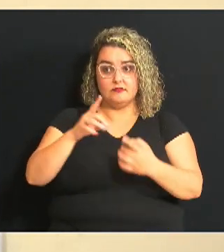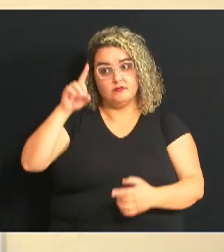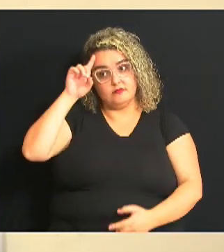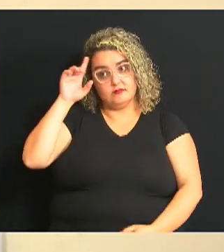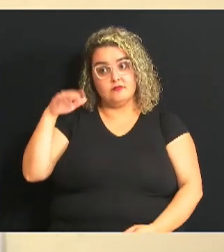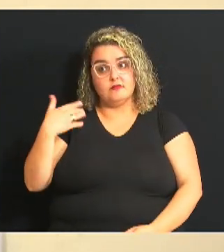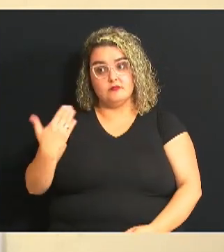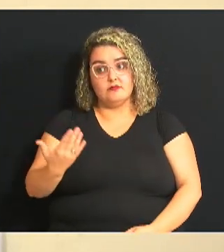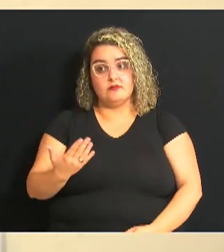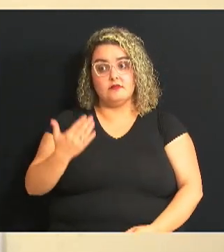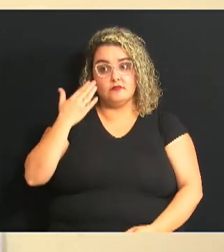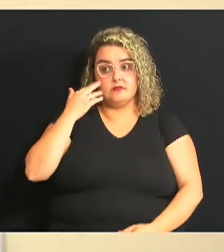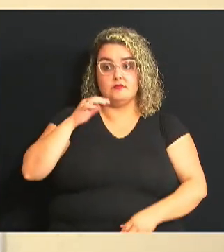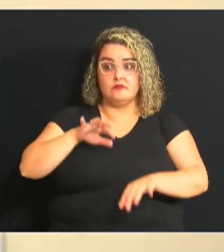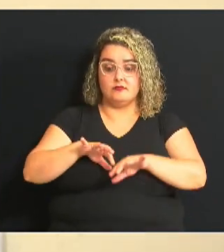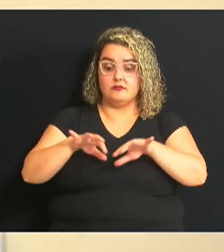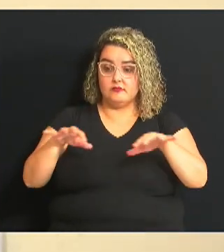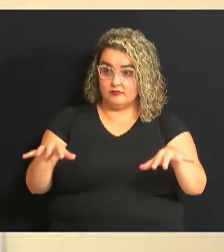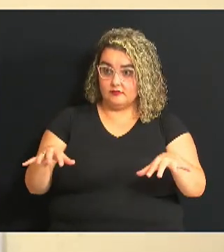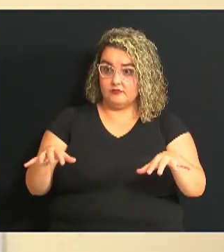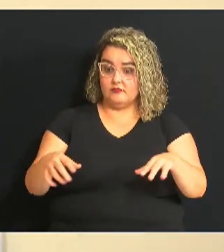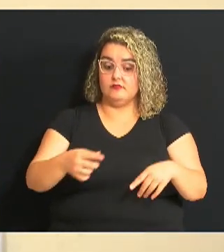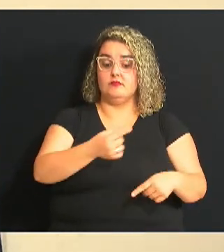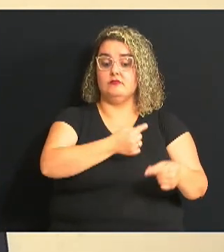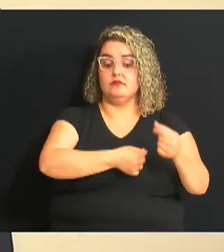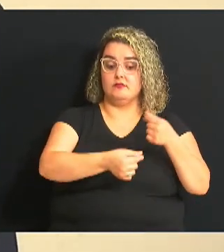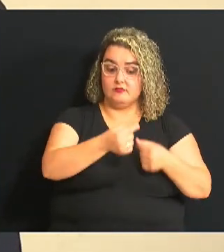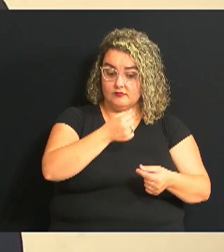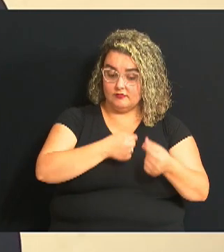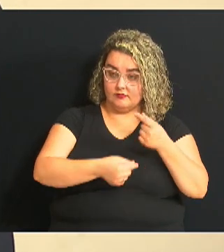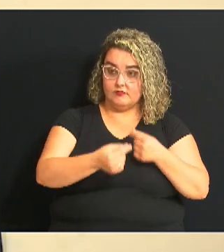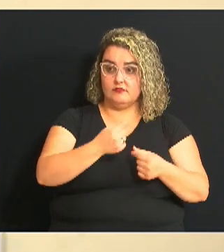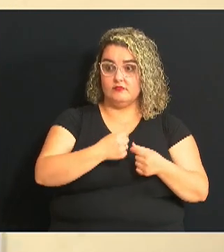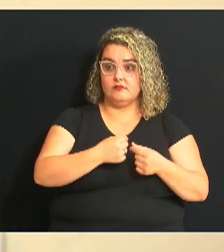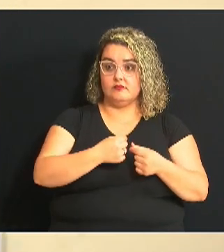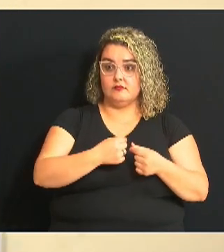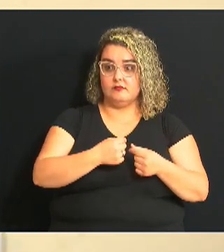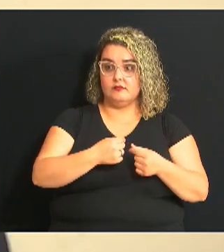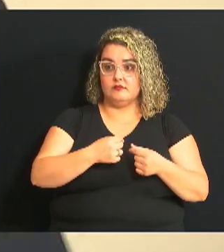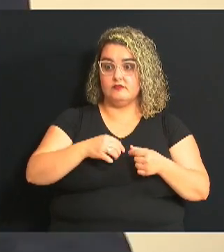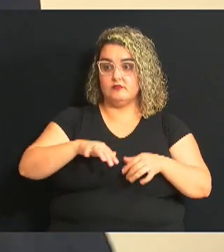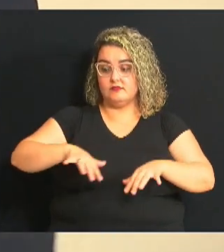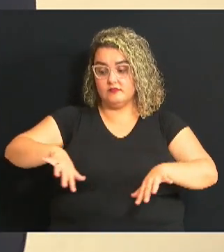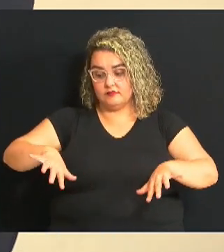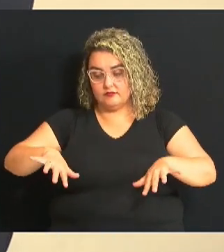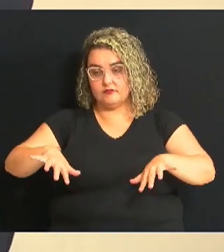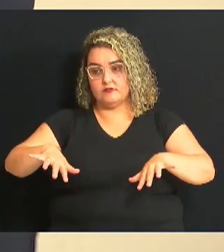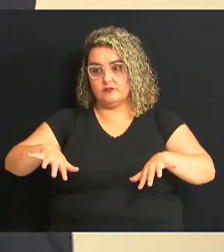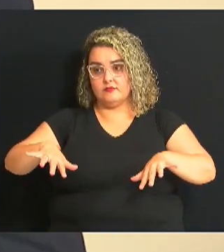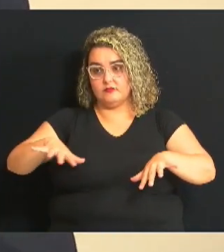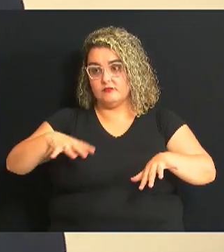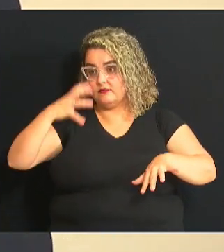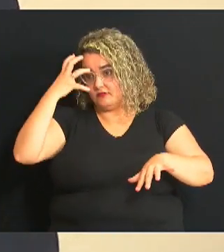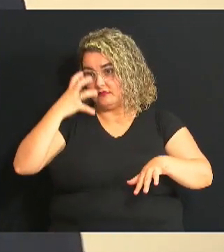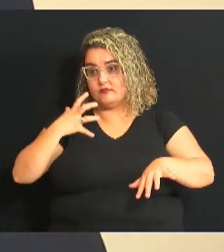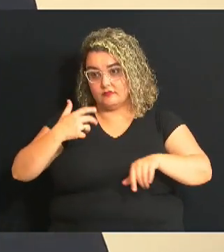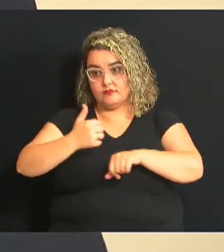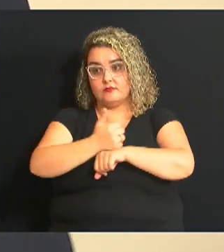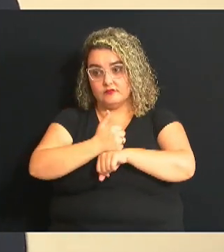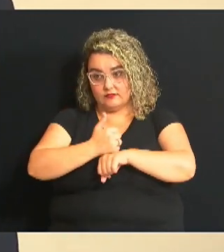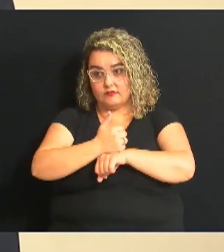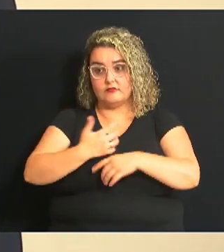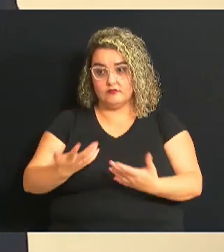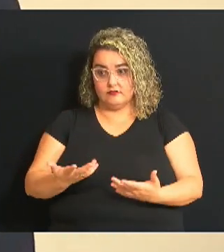saber separar um pouquinho a questão financeira da parte de realmente seriedade com a profissão, para procurar